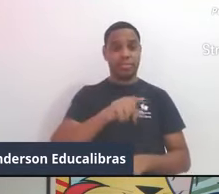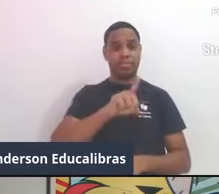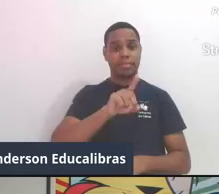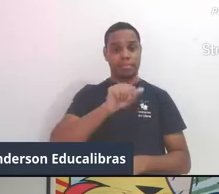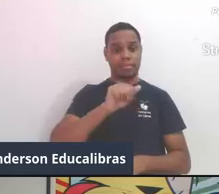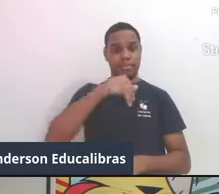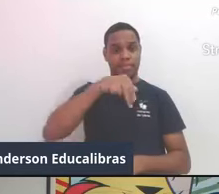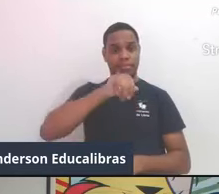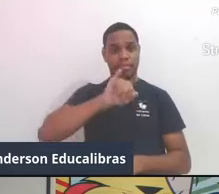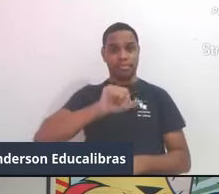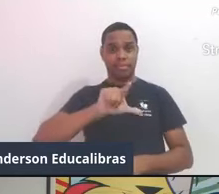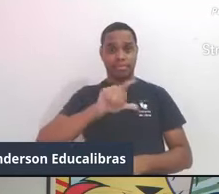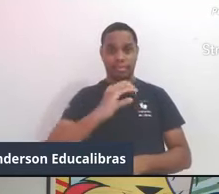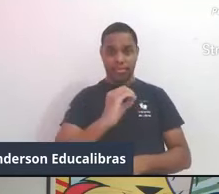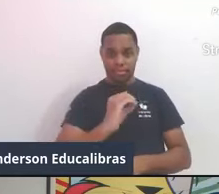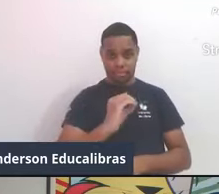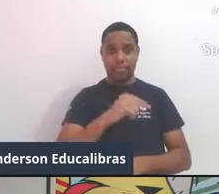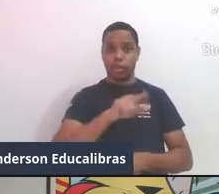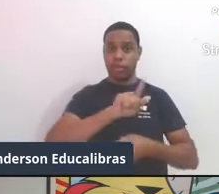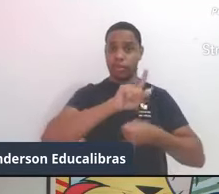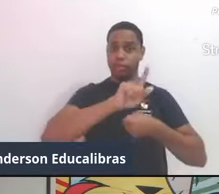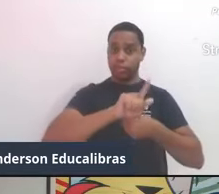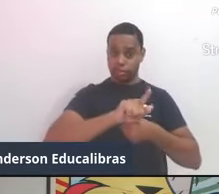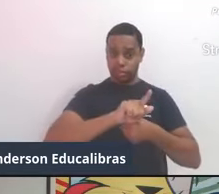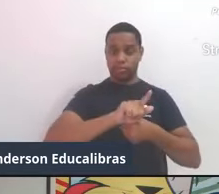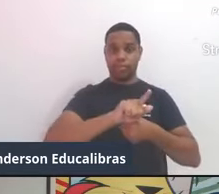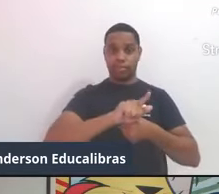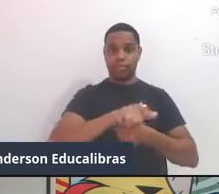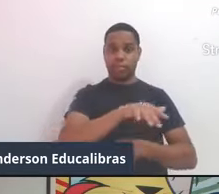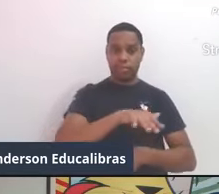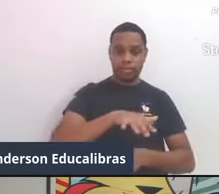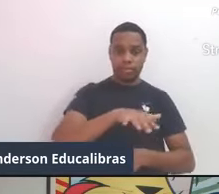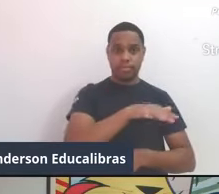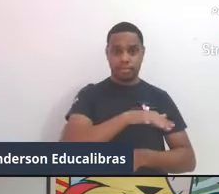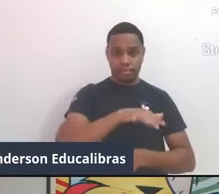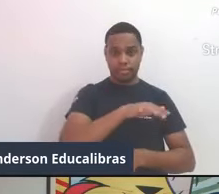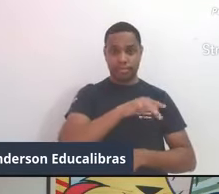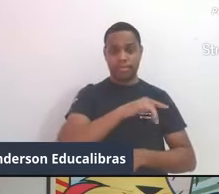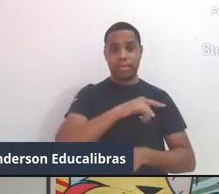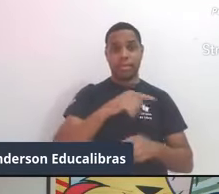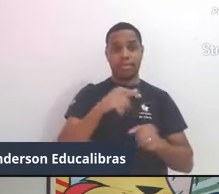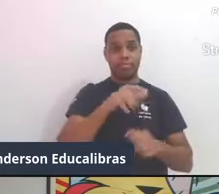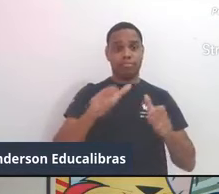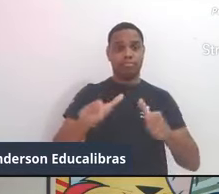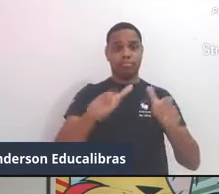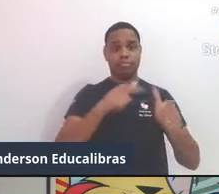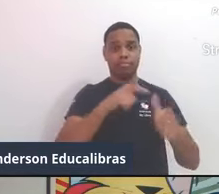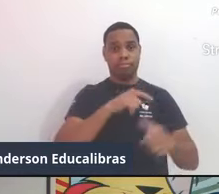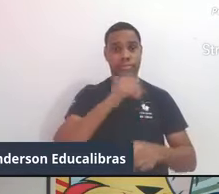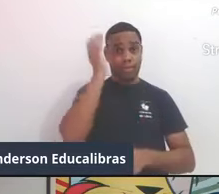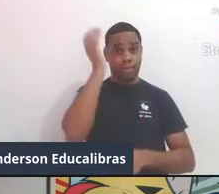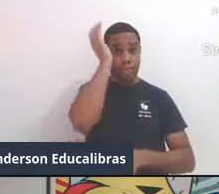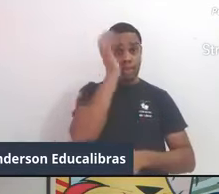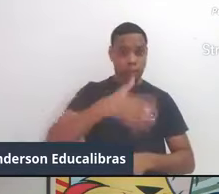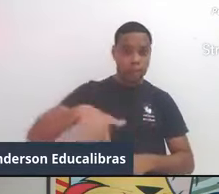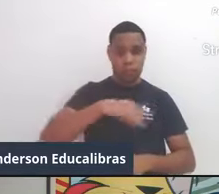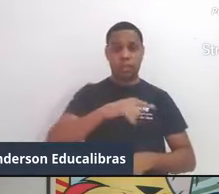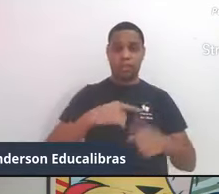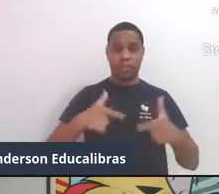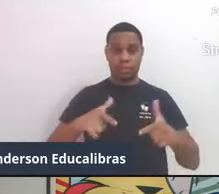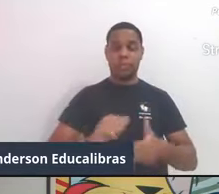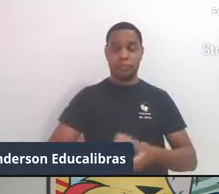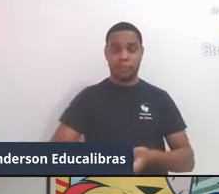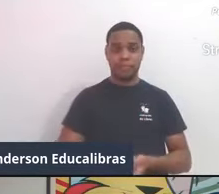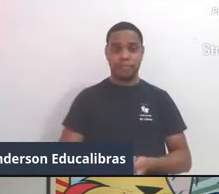Miranda, gestor da área dos SESCs, como todo. Antes